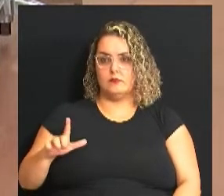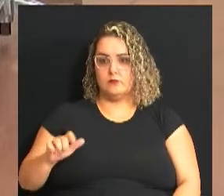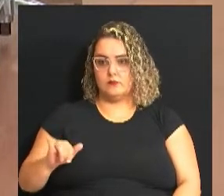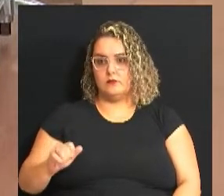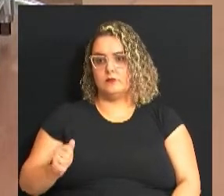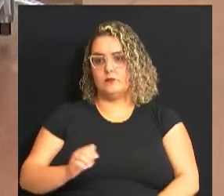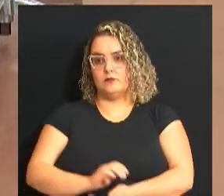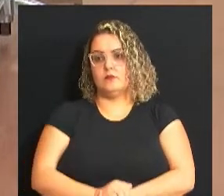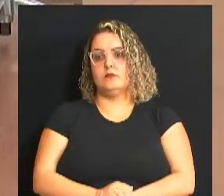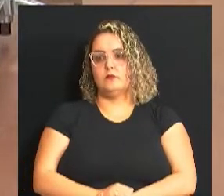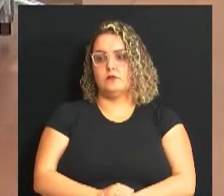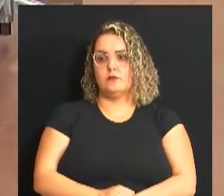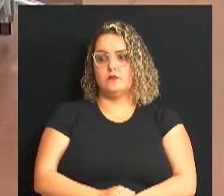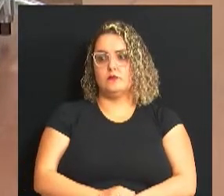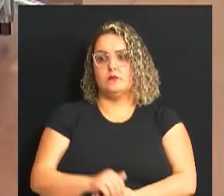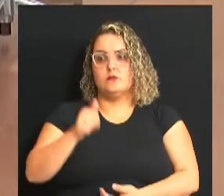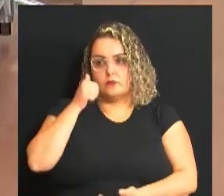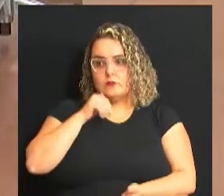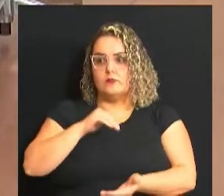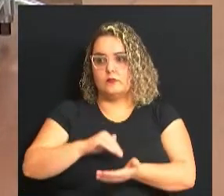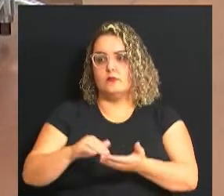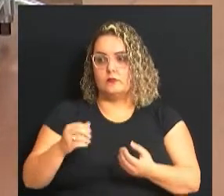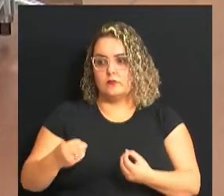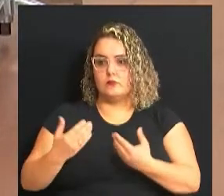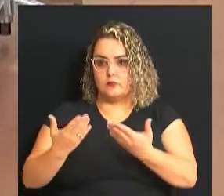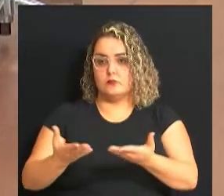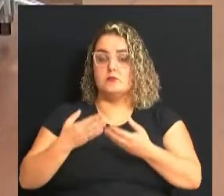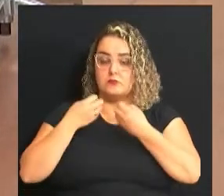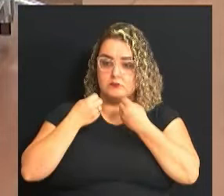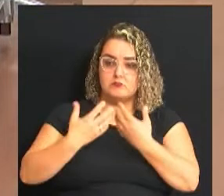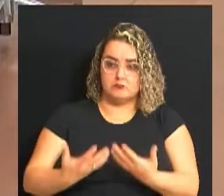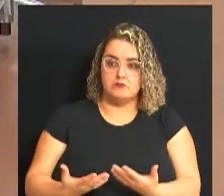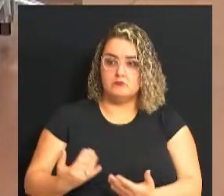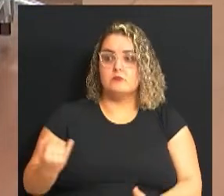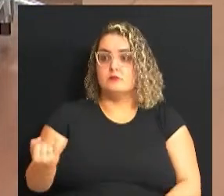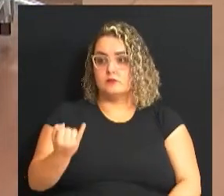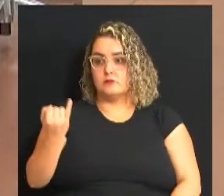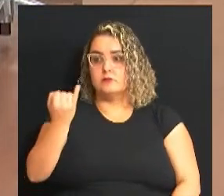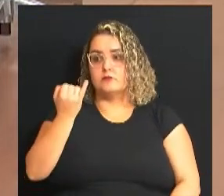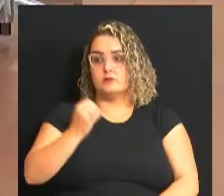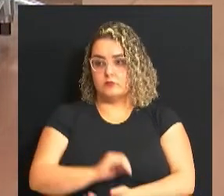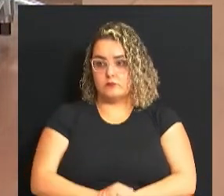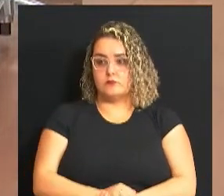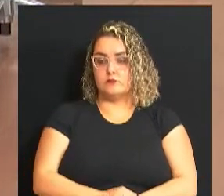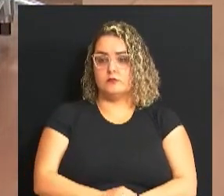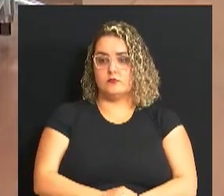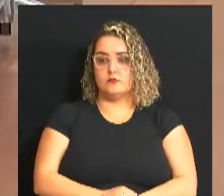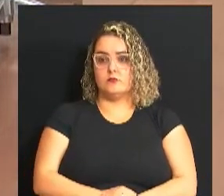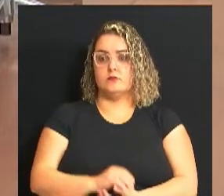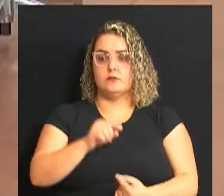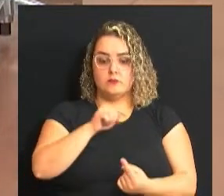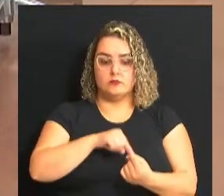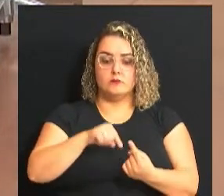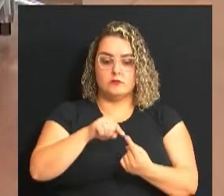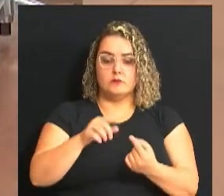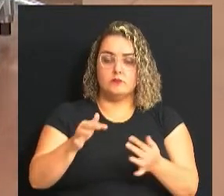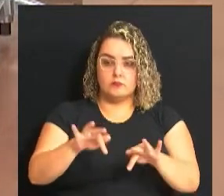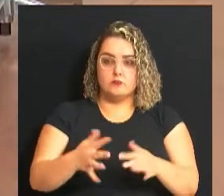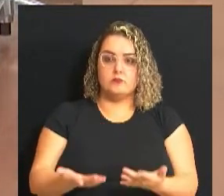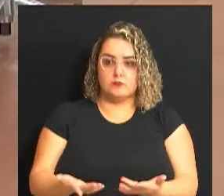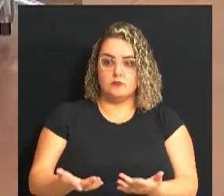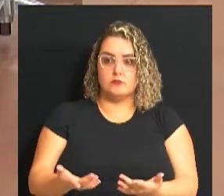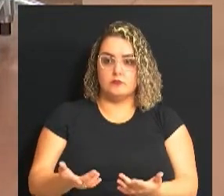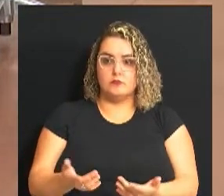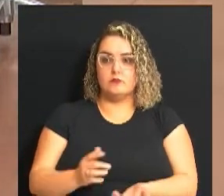a secretária já colocou muito bem, né, a importância, a finalidade aí. Então,